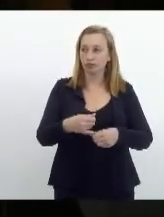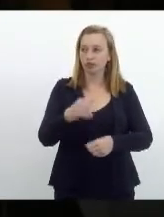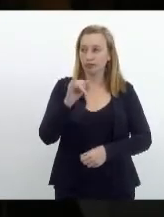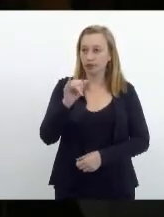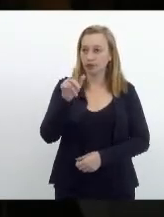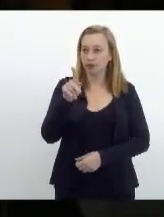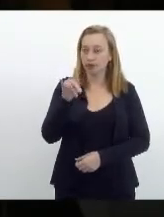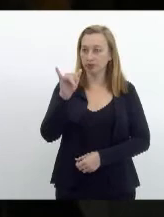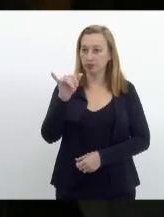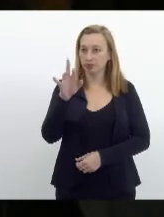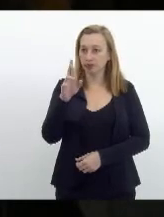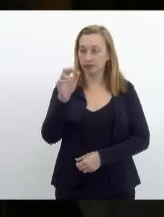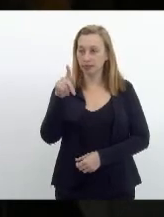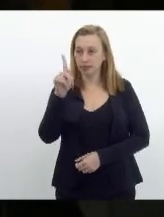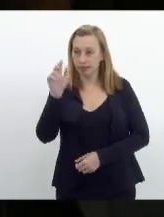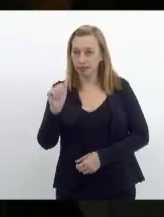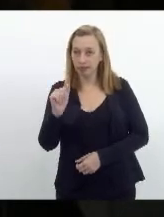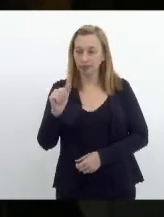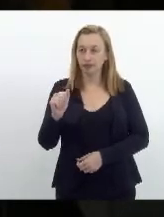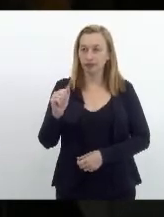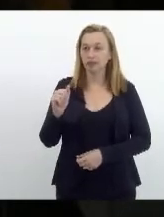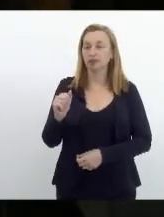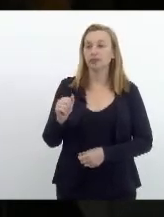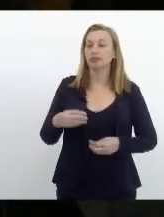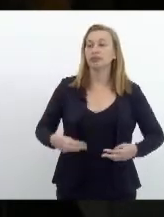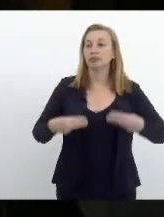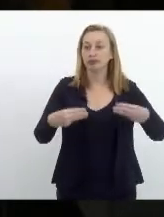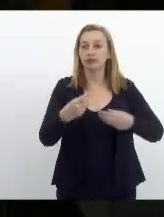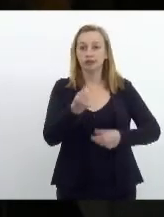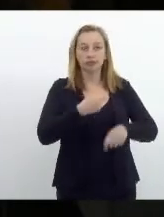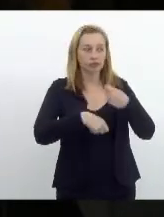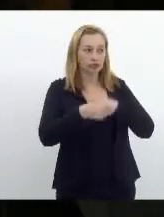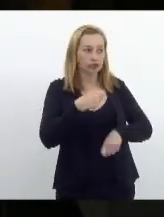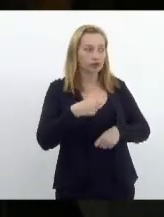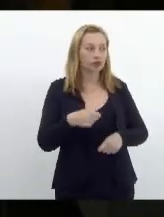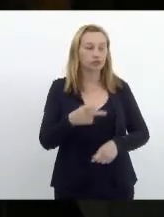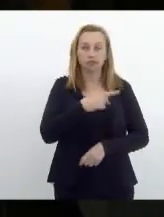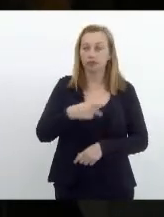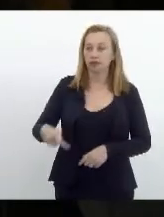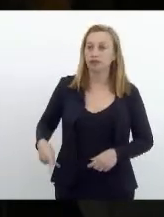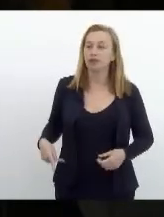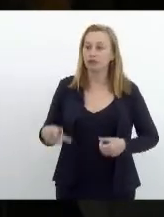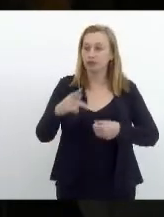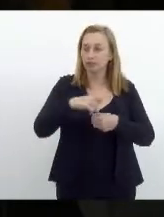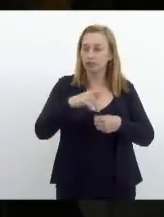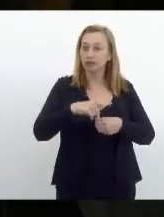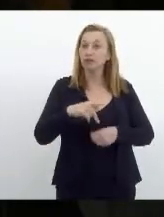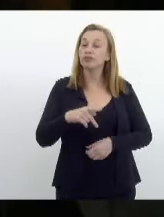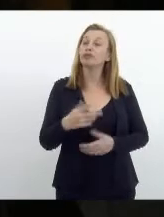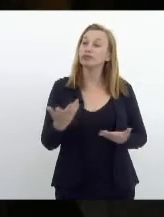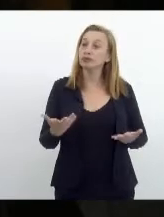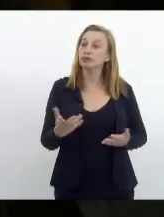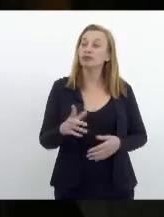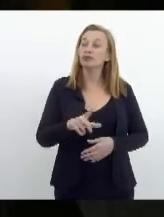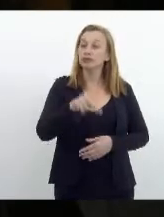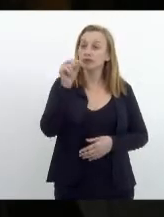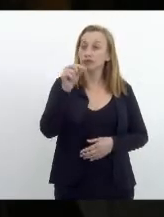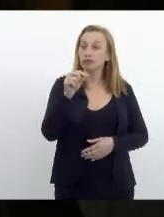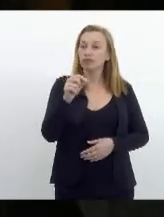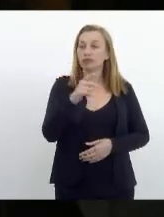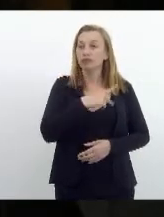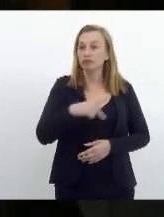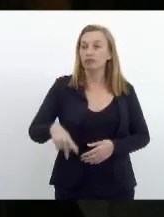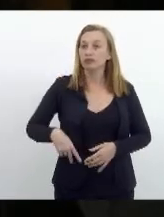Economia, que nomeou o presidente da Petrobras, foi o presidente da República que o fez. A caneta